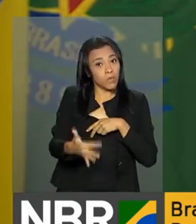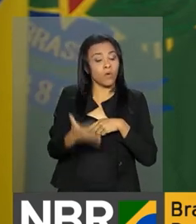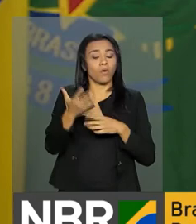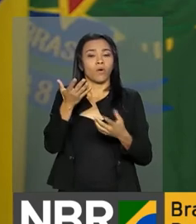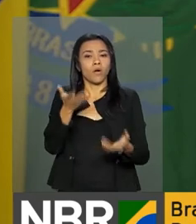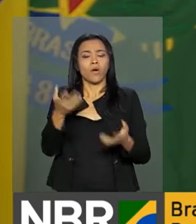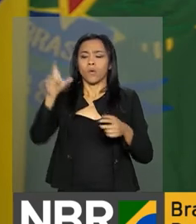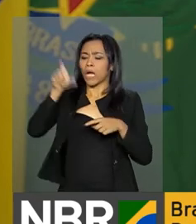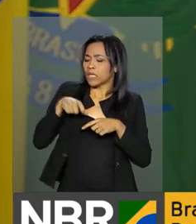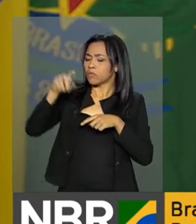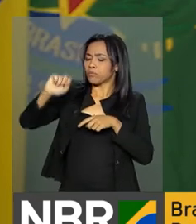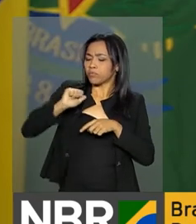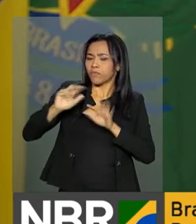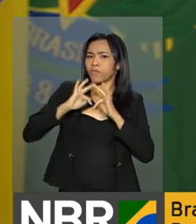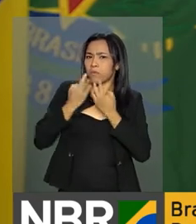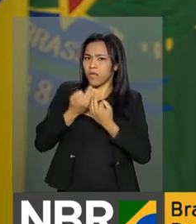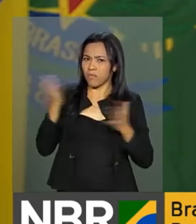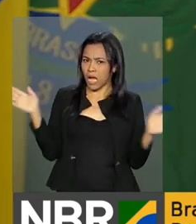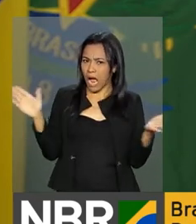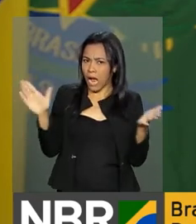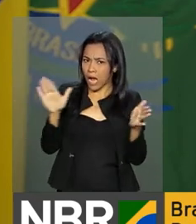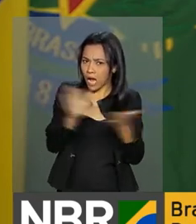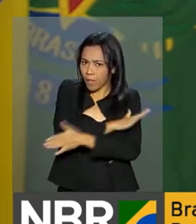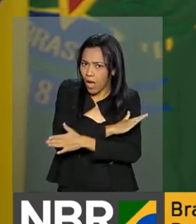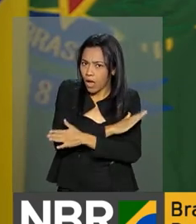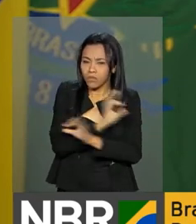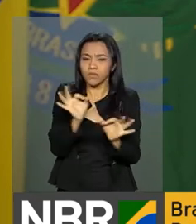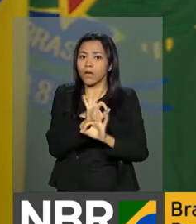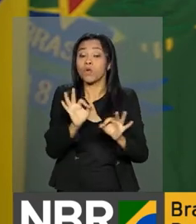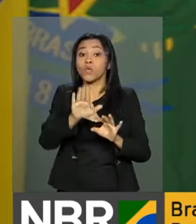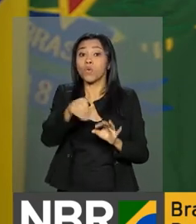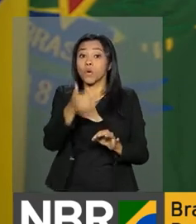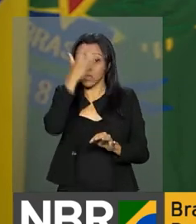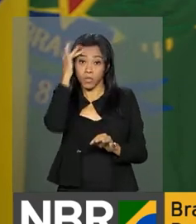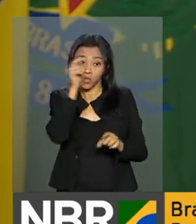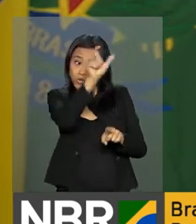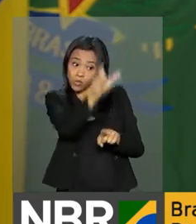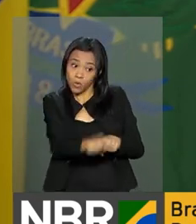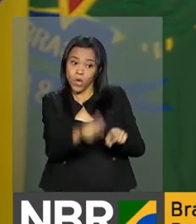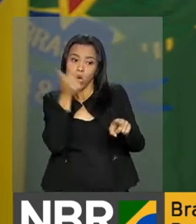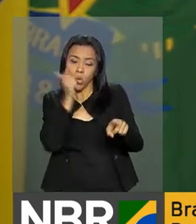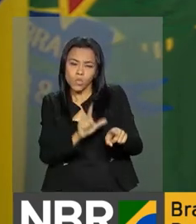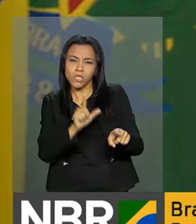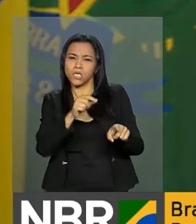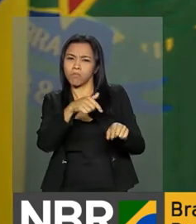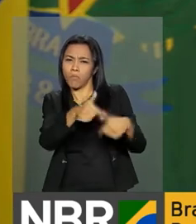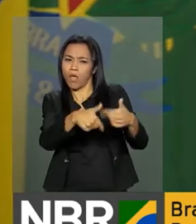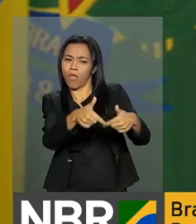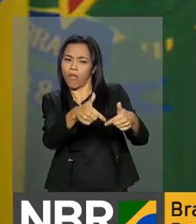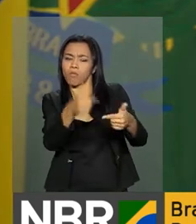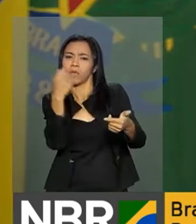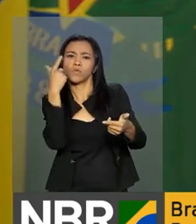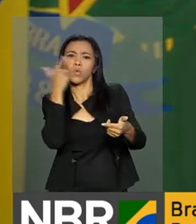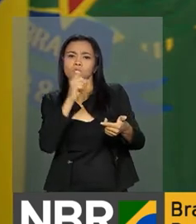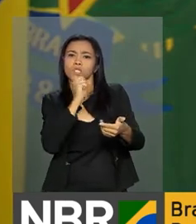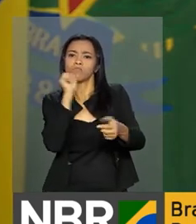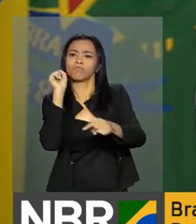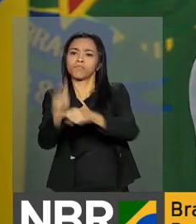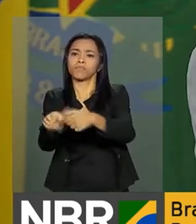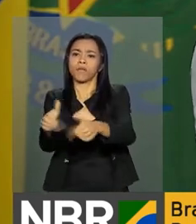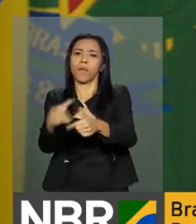bolsa família não vai acabar não e quando o sujeito começar a progredir ou seja tiver carteira assinada ou seja montar